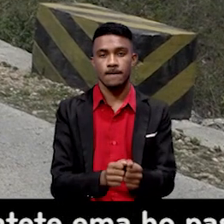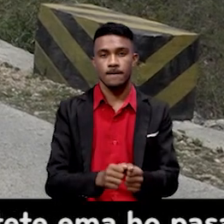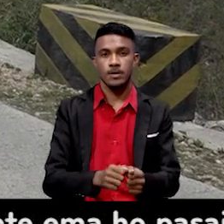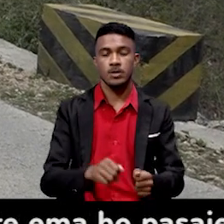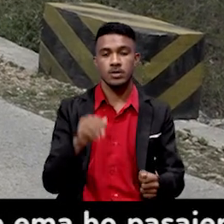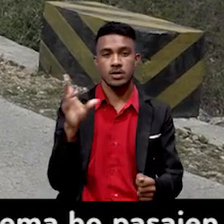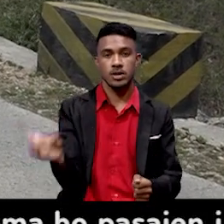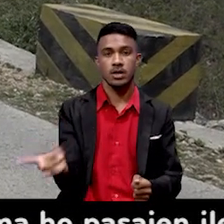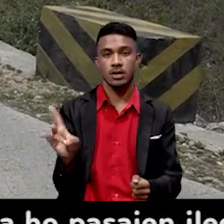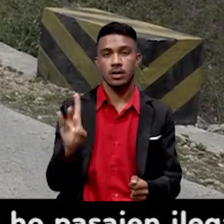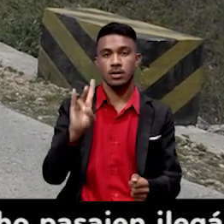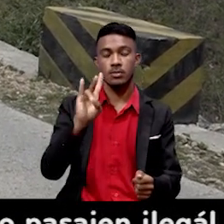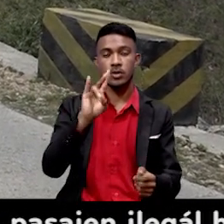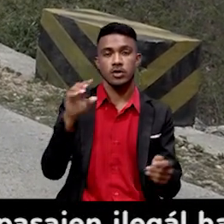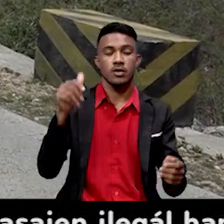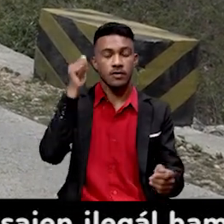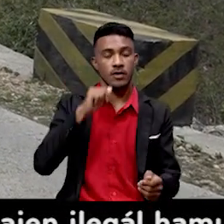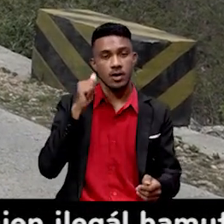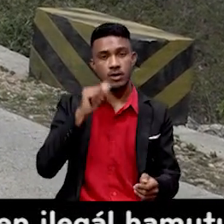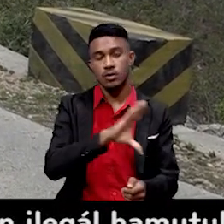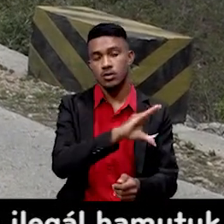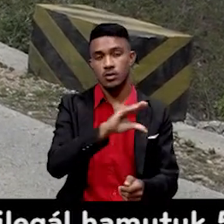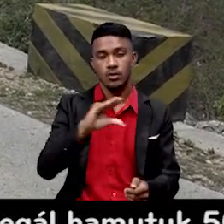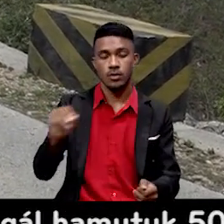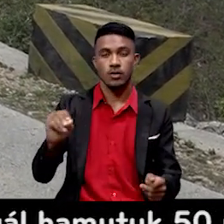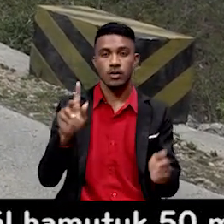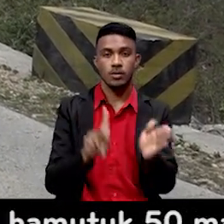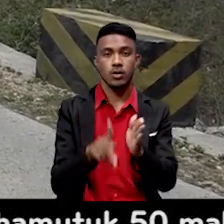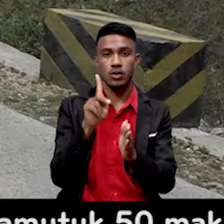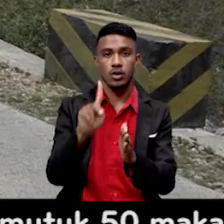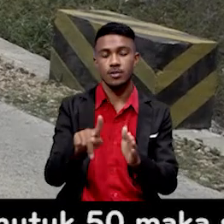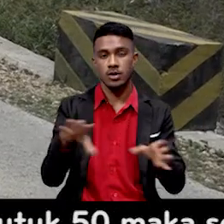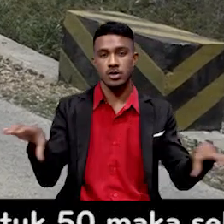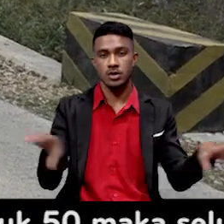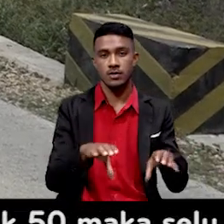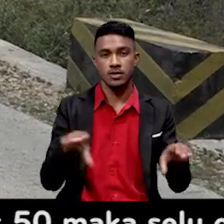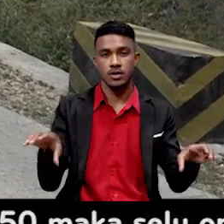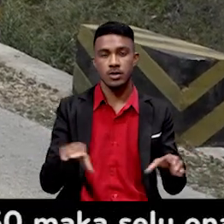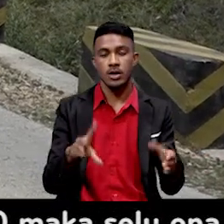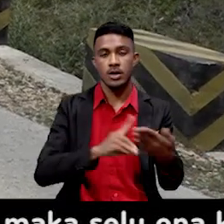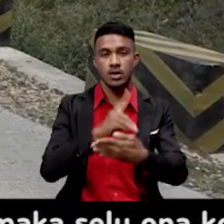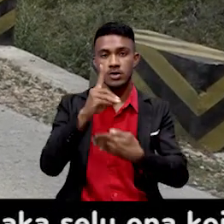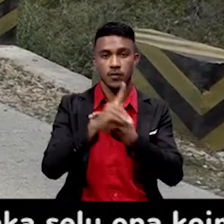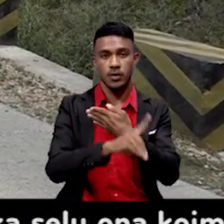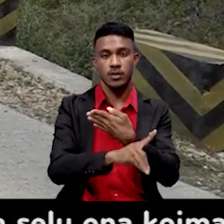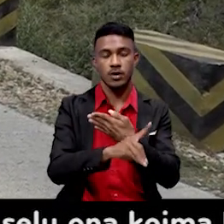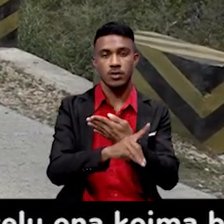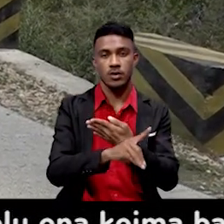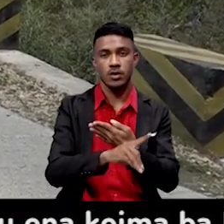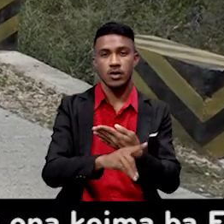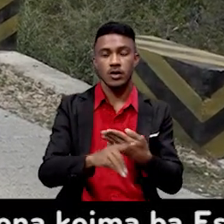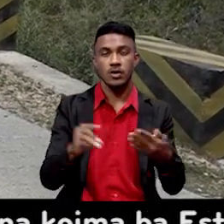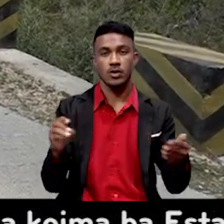70% feto. E programa ne, é um programa parceria para desenvolvimento agroforestal,